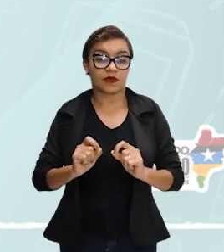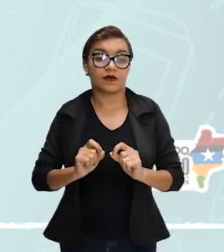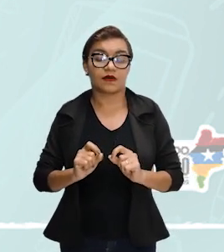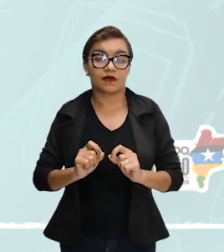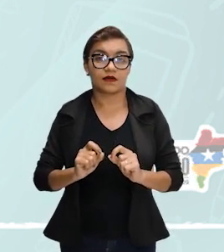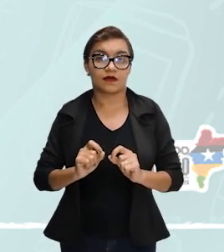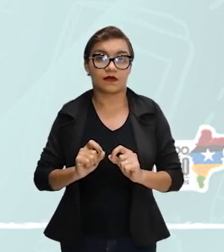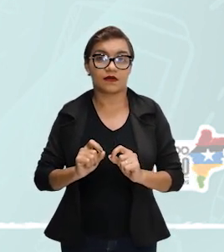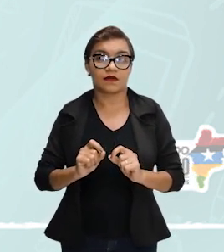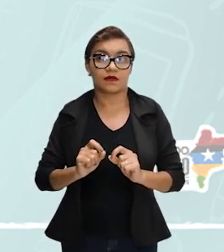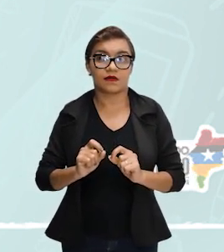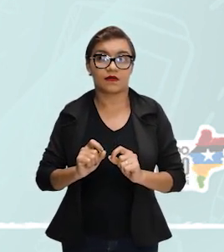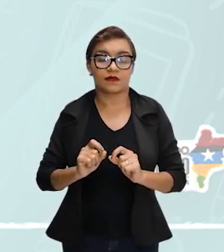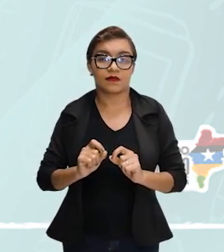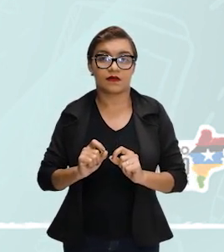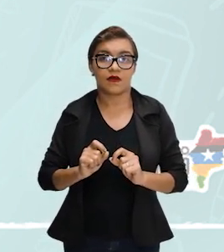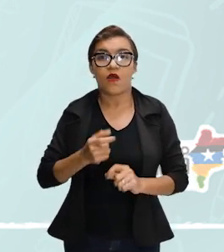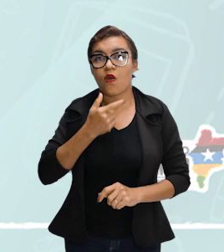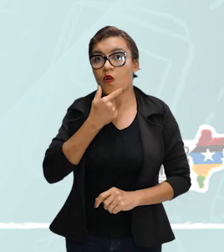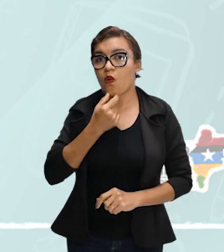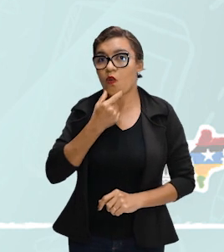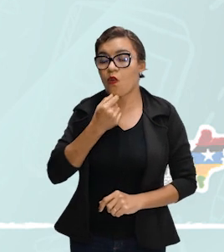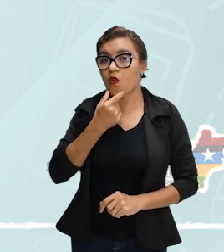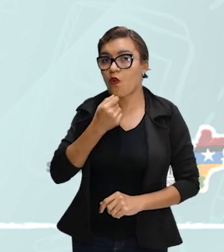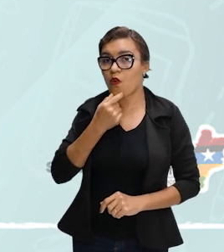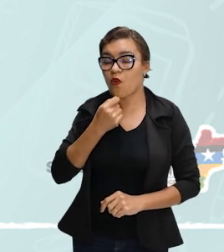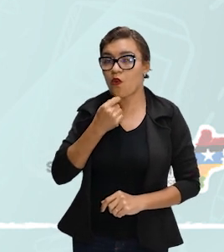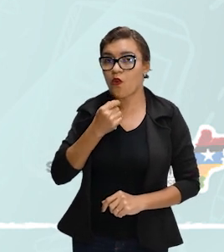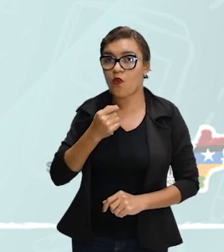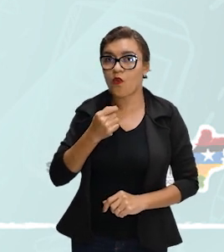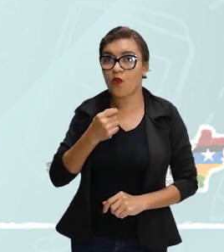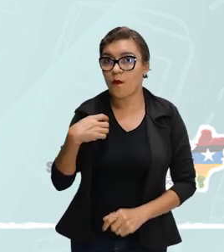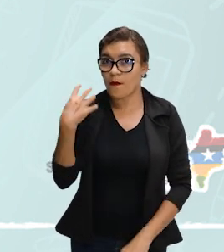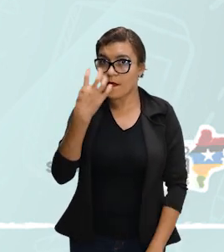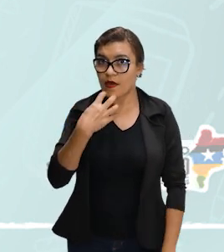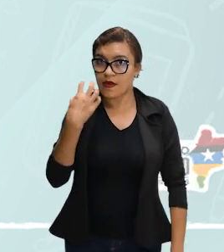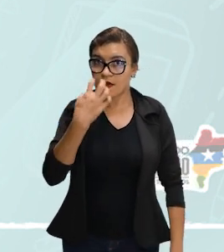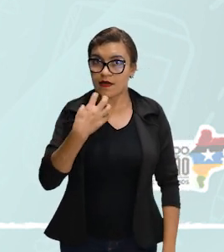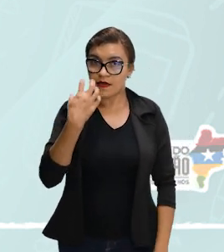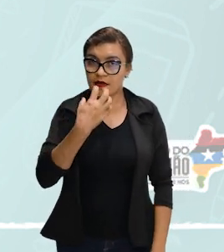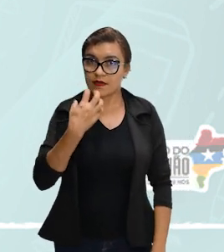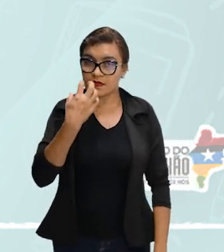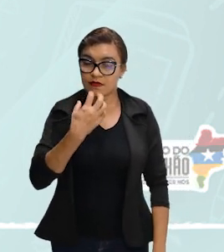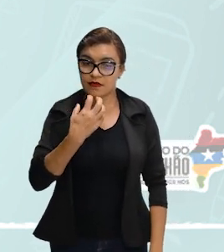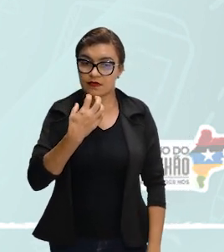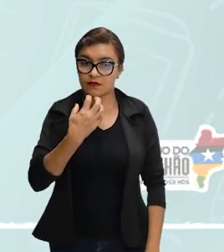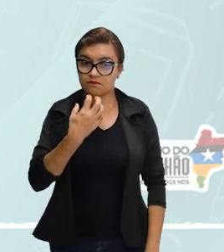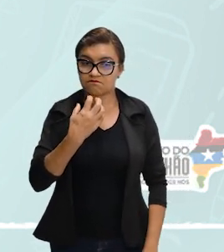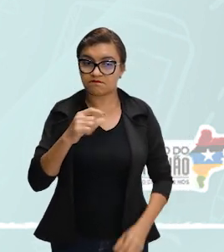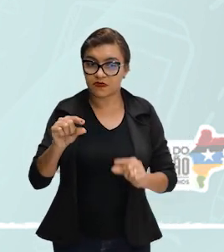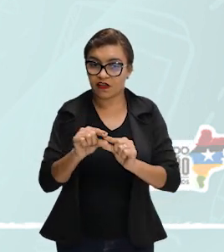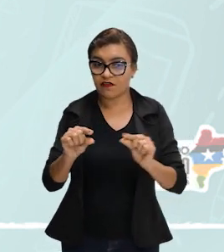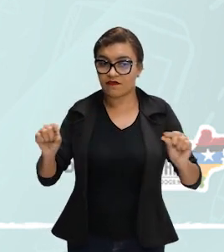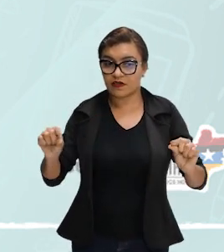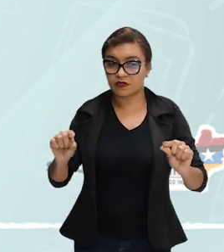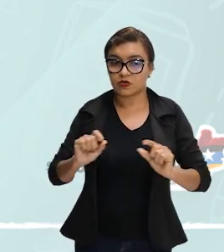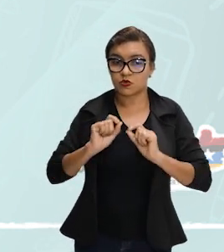interpretada por Montserrat Caballé. Aqui eu tenho particípio variável de uma oração